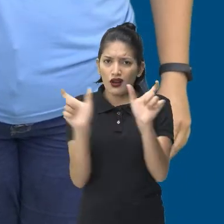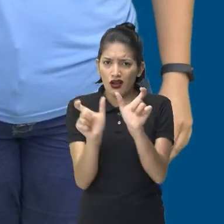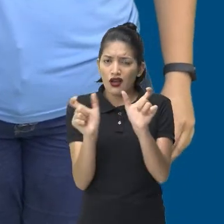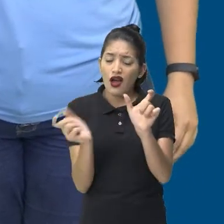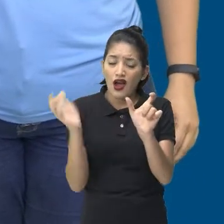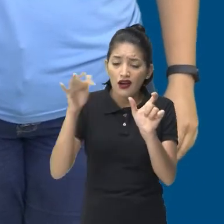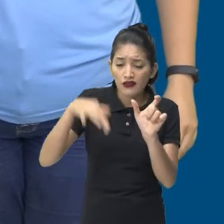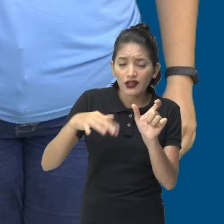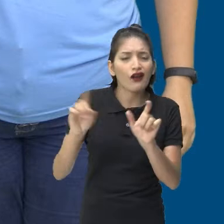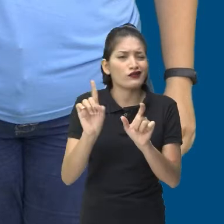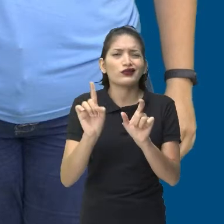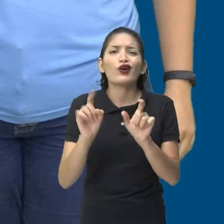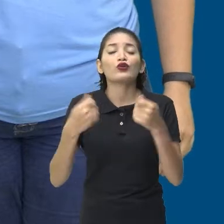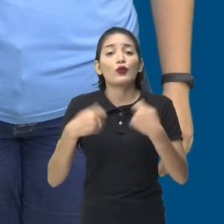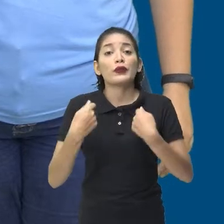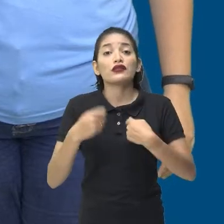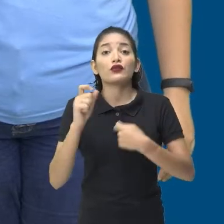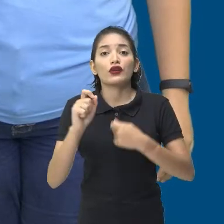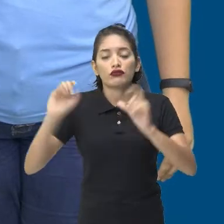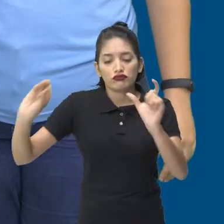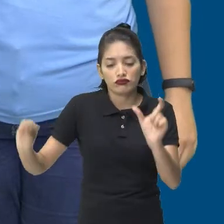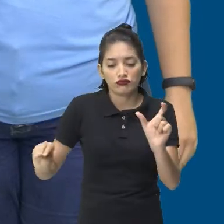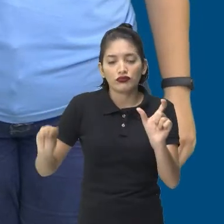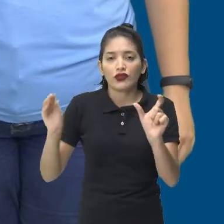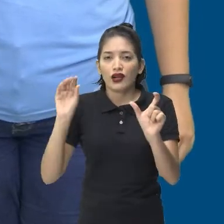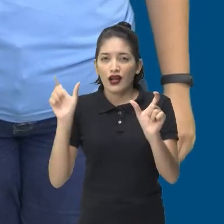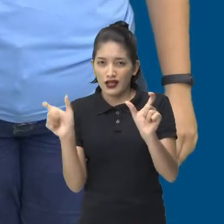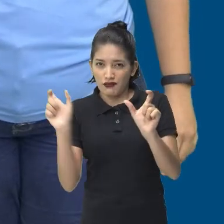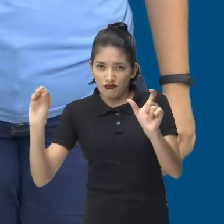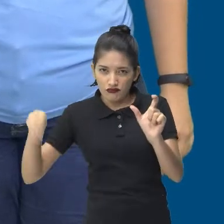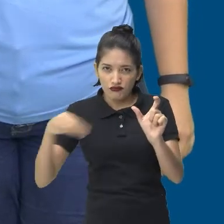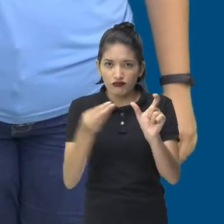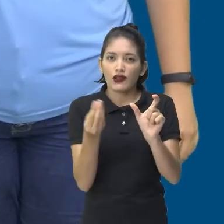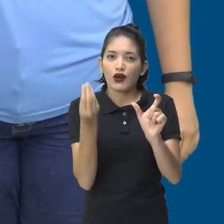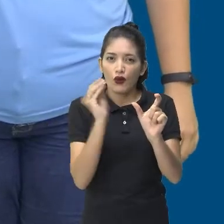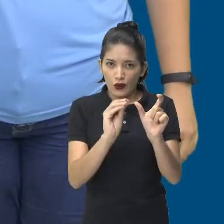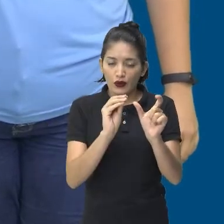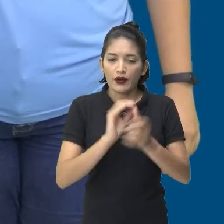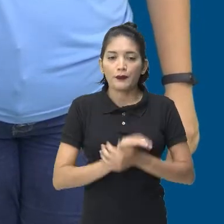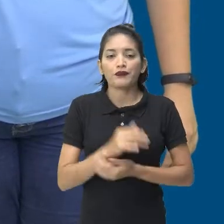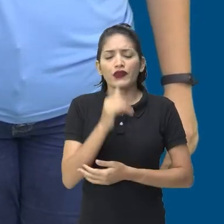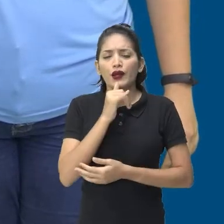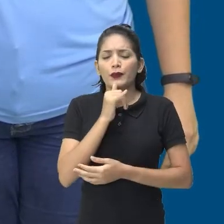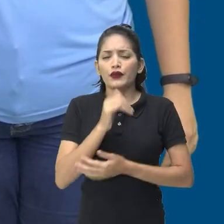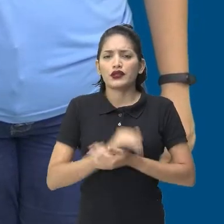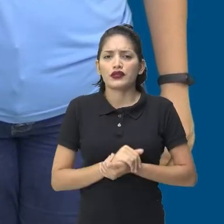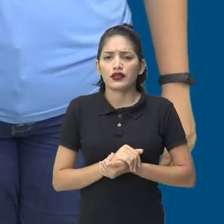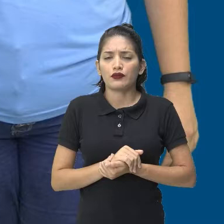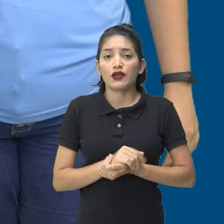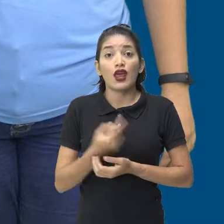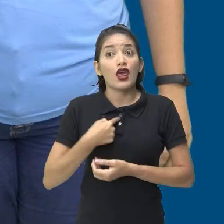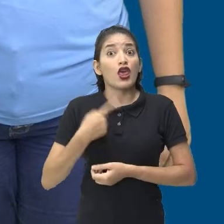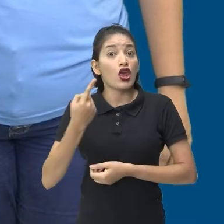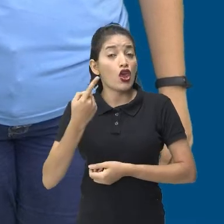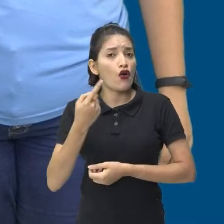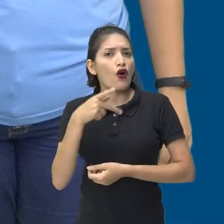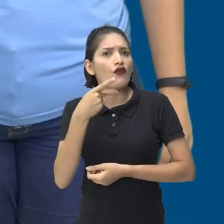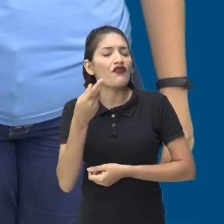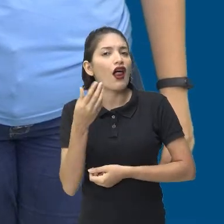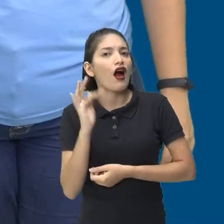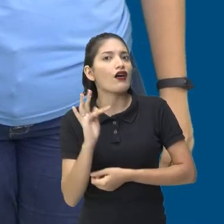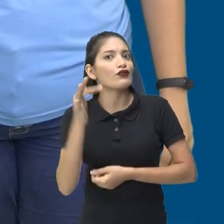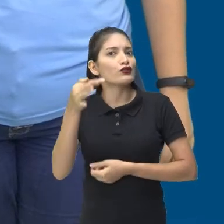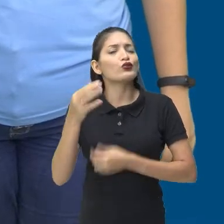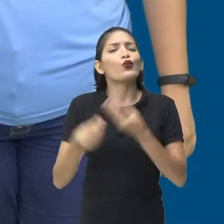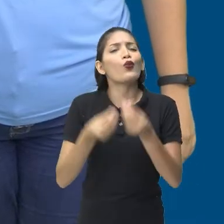apenas temos que acrescentar essas terminações, tudo bem? Exemplo, se eu falo eu falarei, como é que